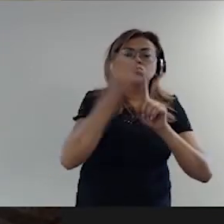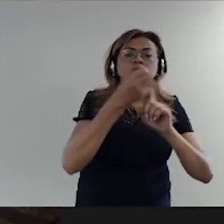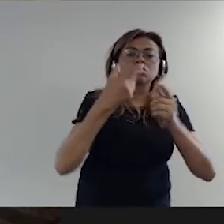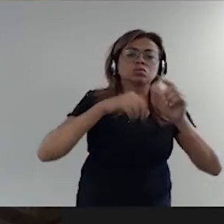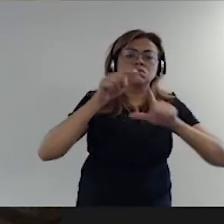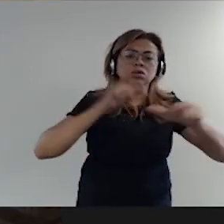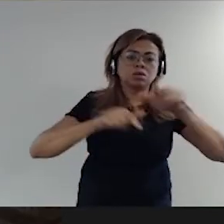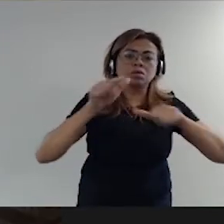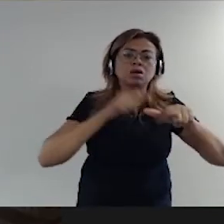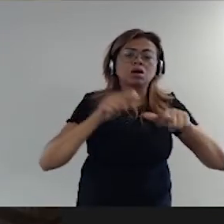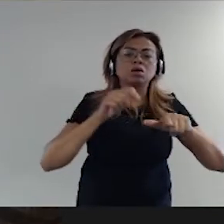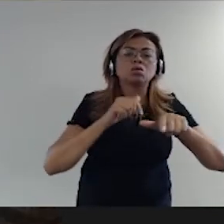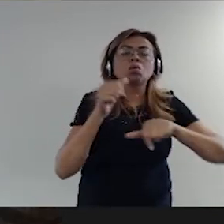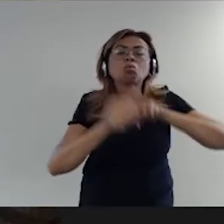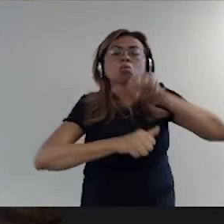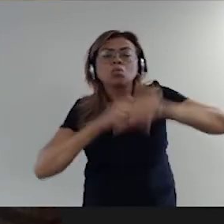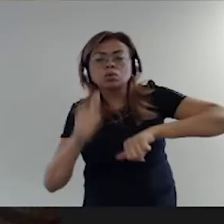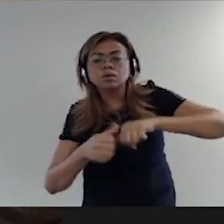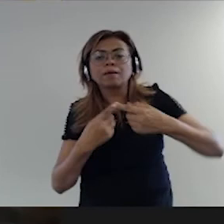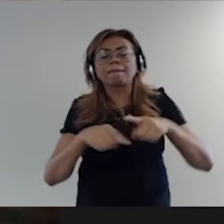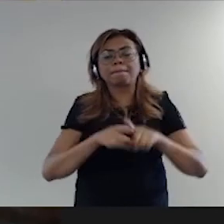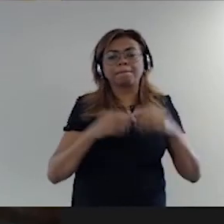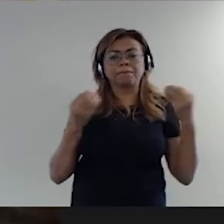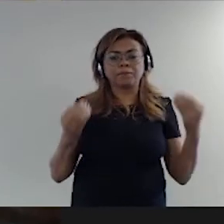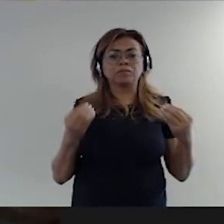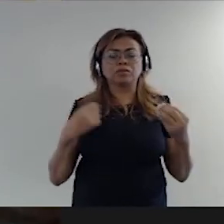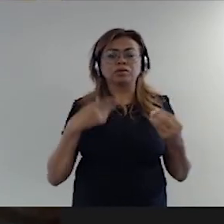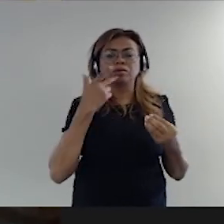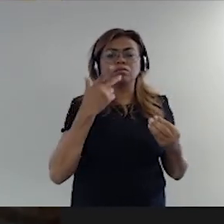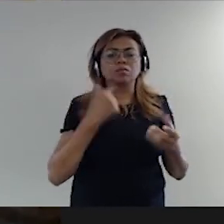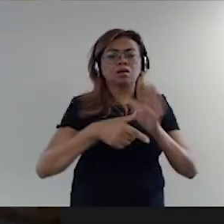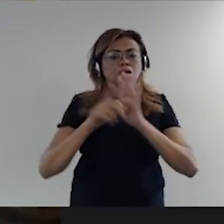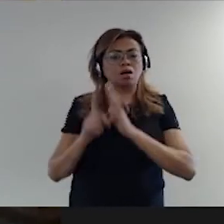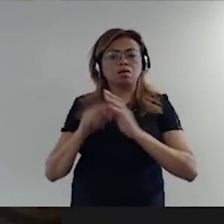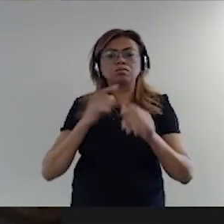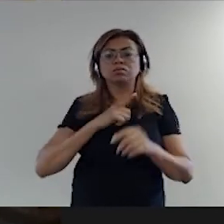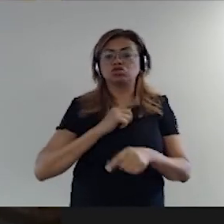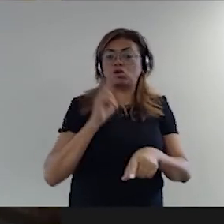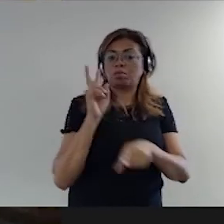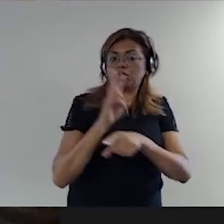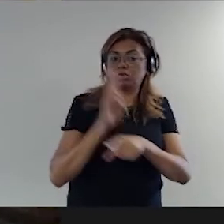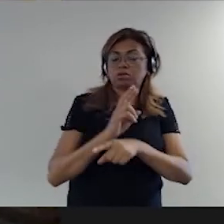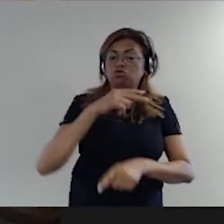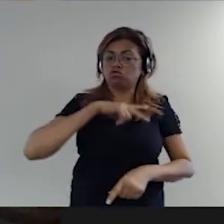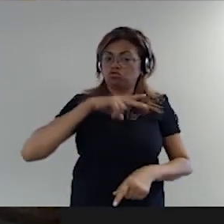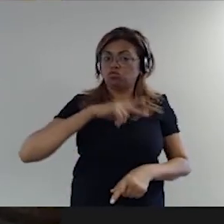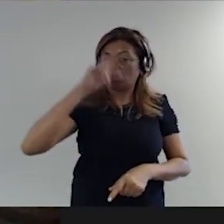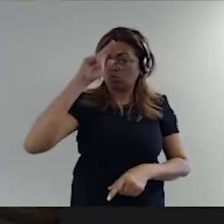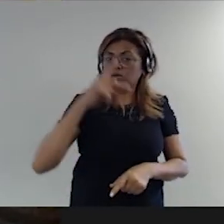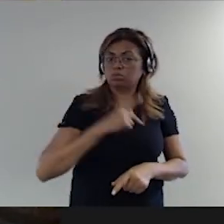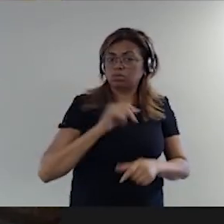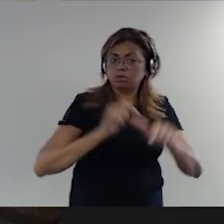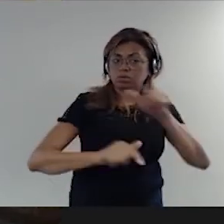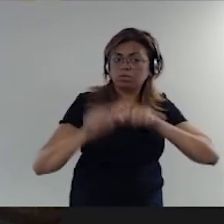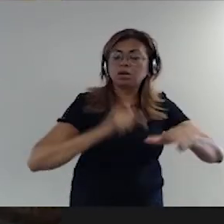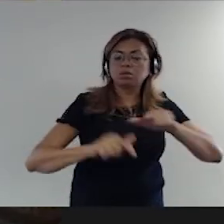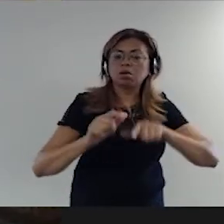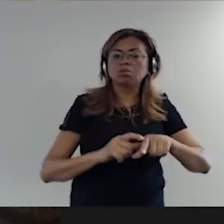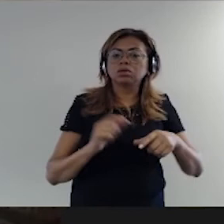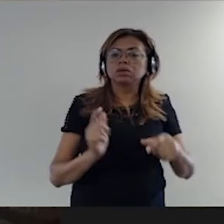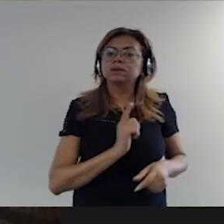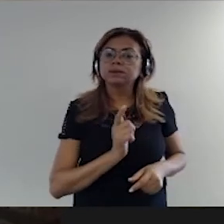reforma trabalhista, ela desmontou a estrutura de proteção individual do trabalhador, né?